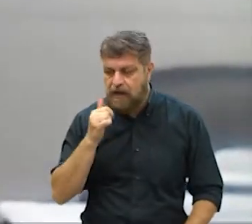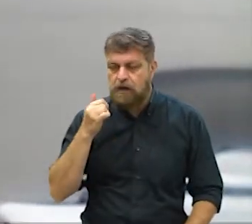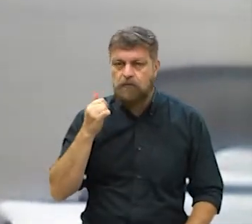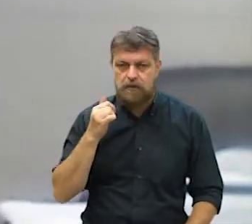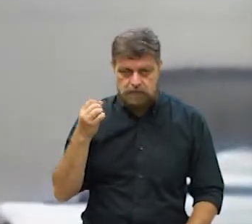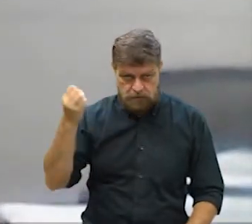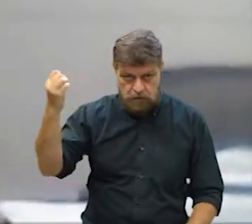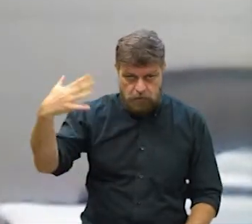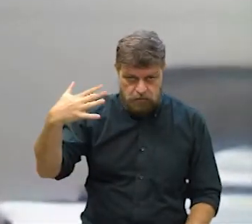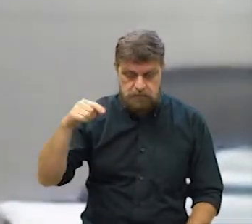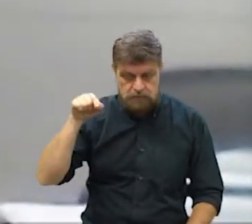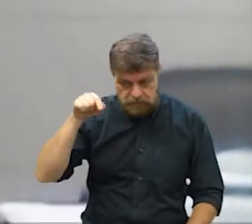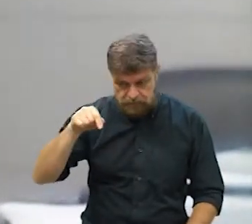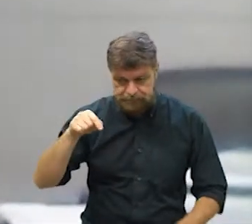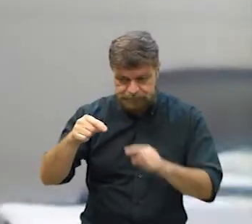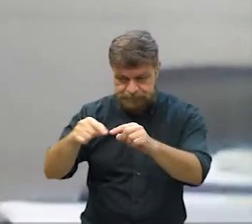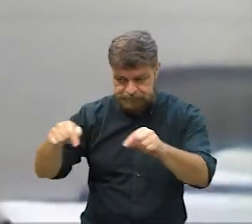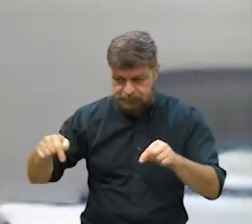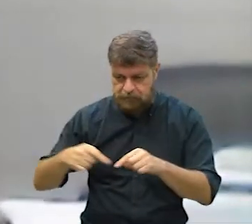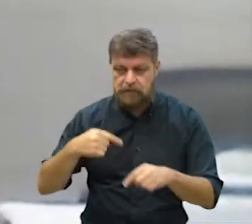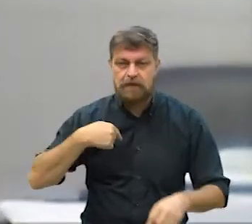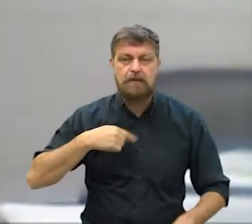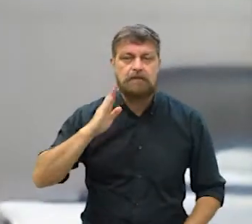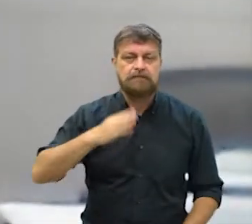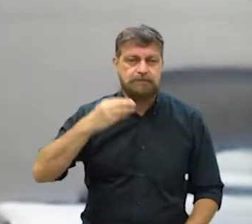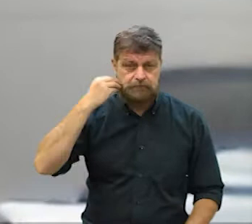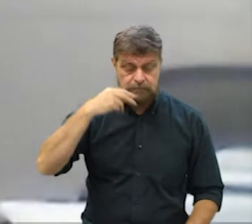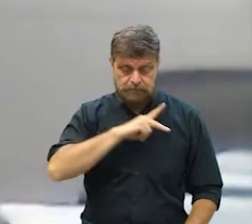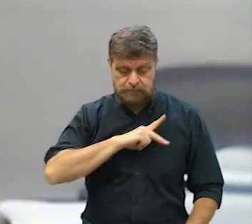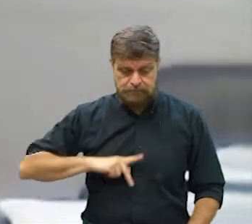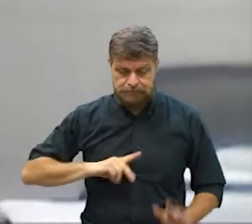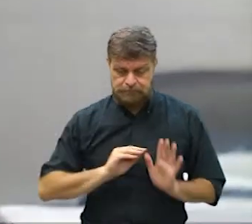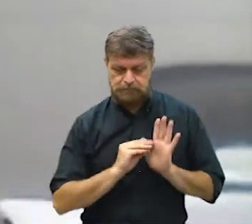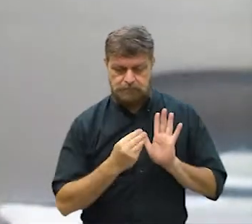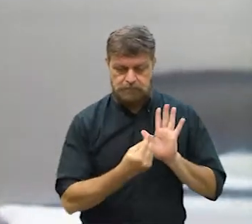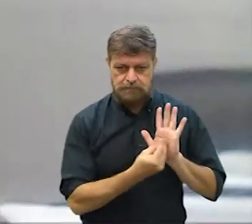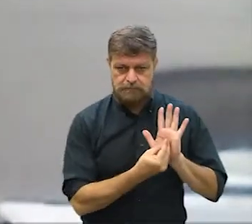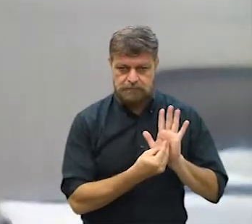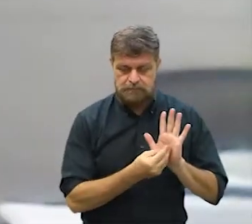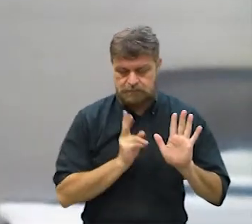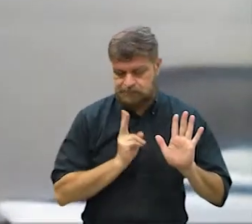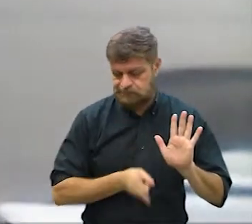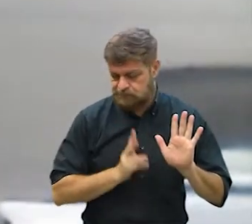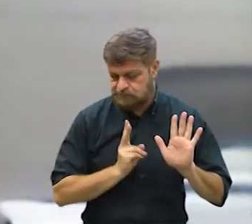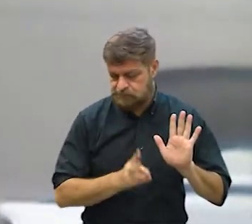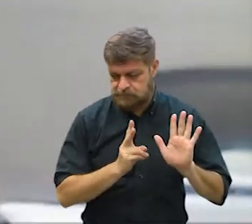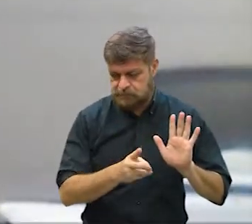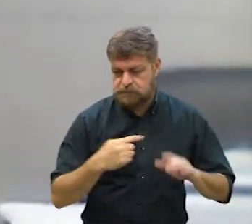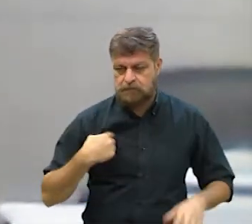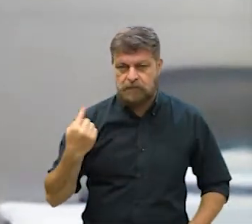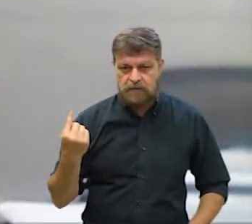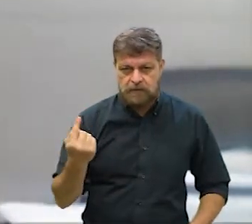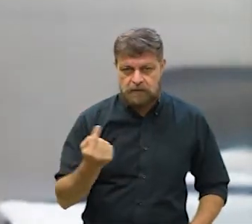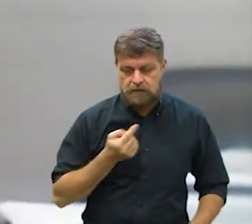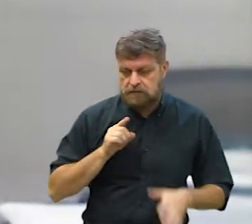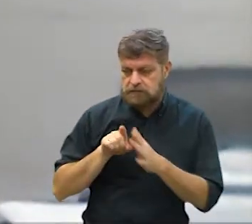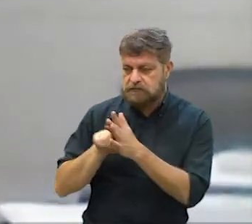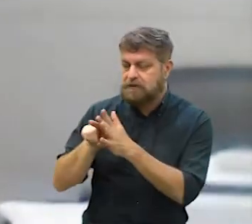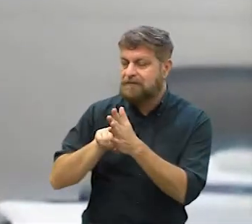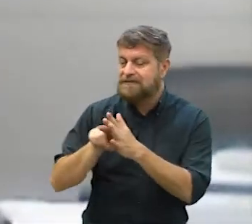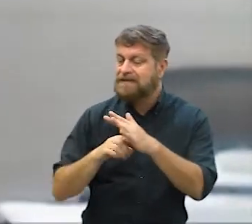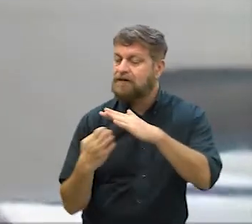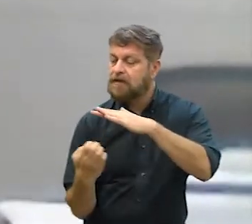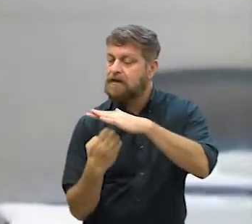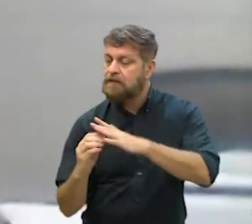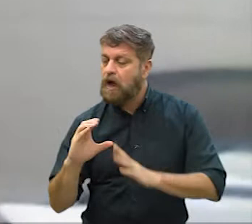a infraestrutura, né? Eu fui presidente da Sanasa e era permanentemente nós consultávamos a